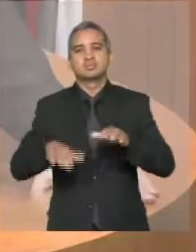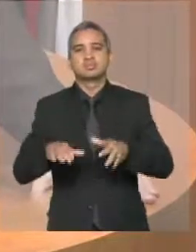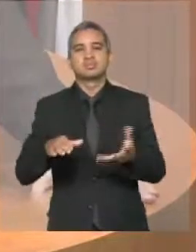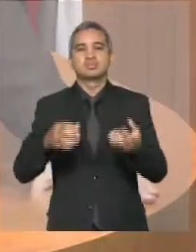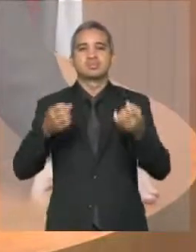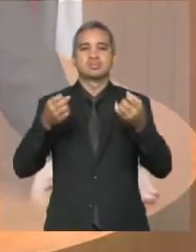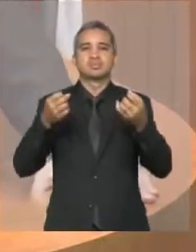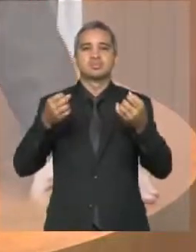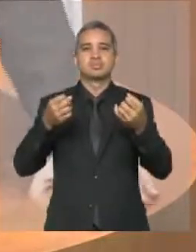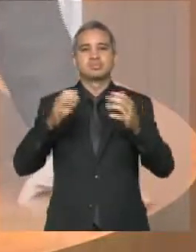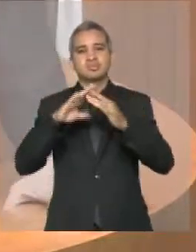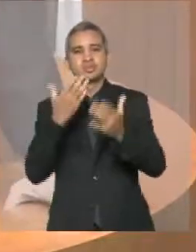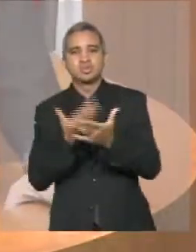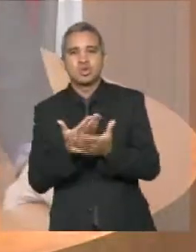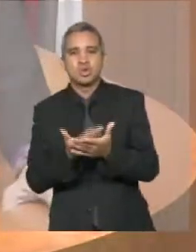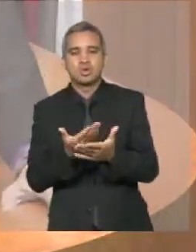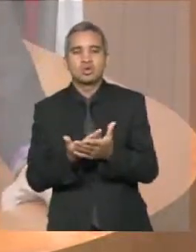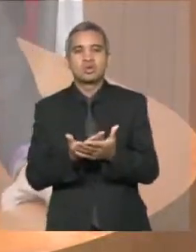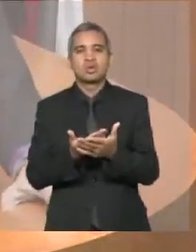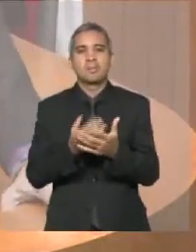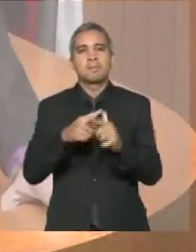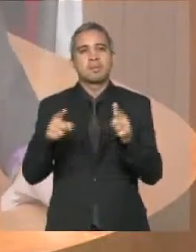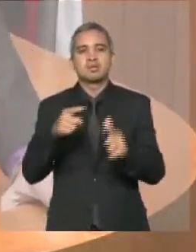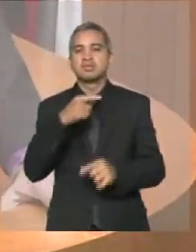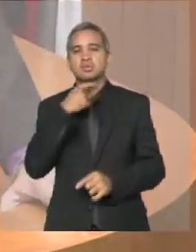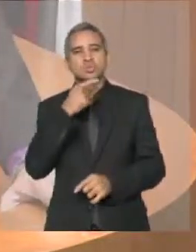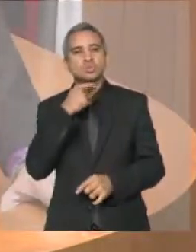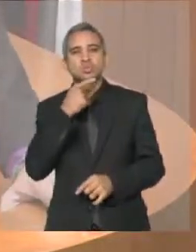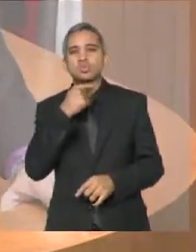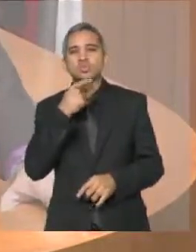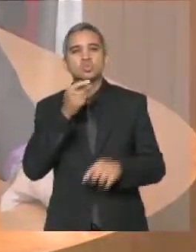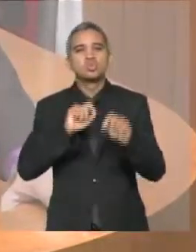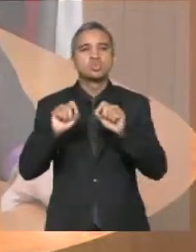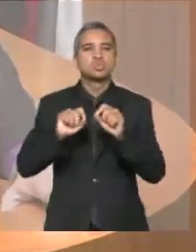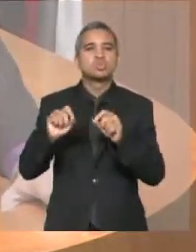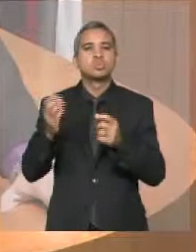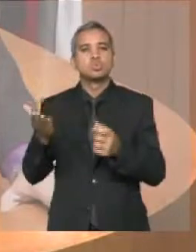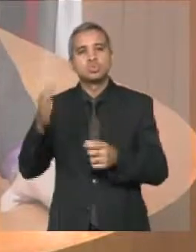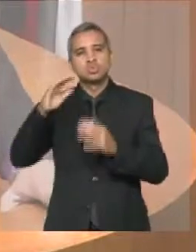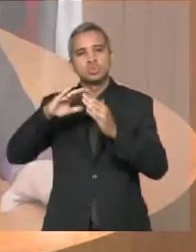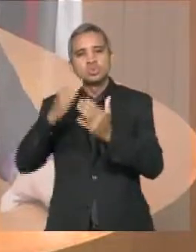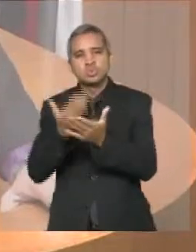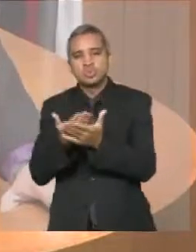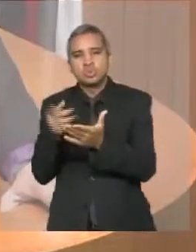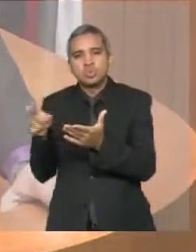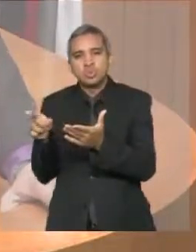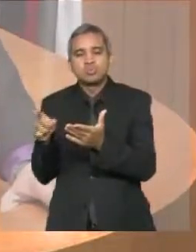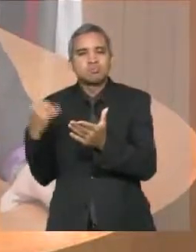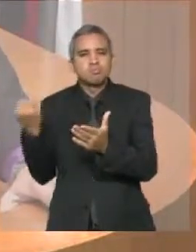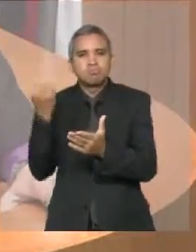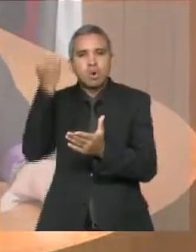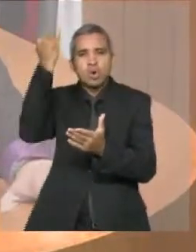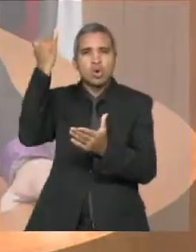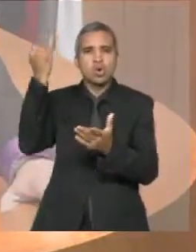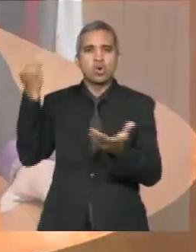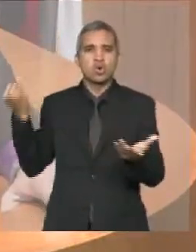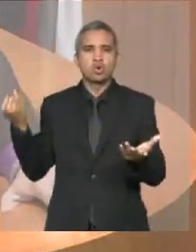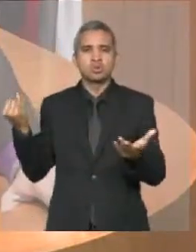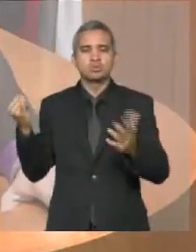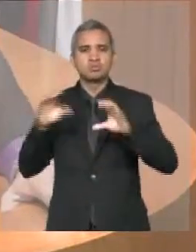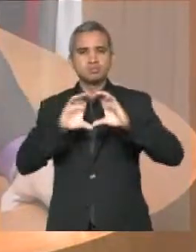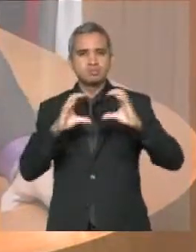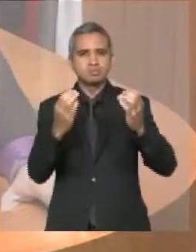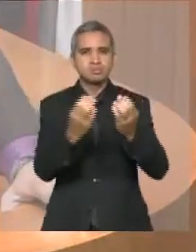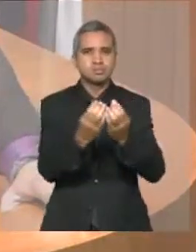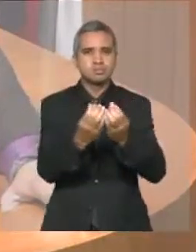mas não se consegue compreender o que ela representa para cada comunidade, o que ela representa para o aluno